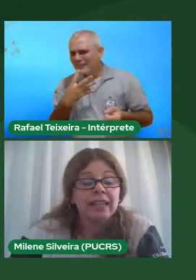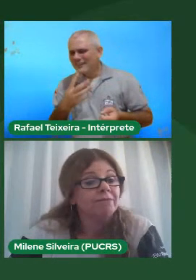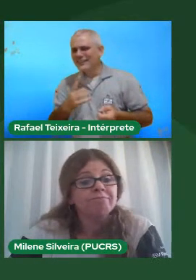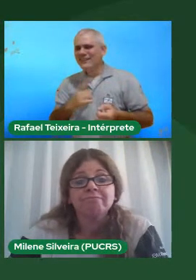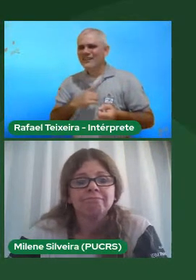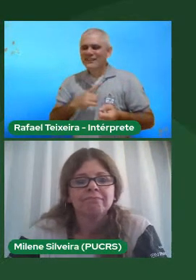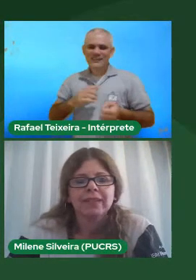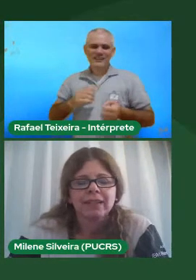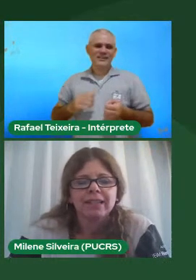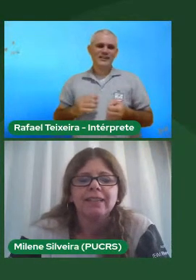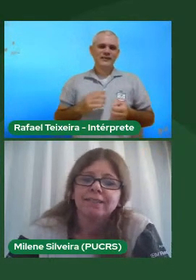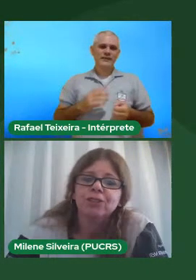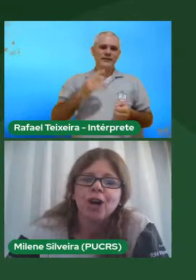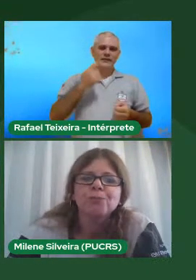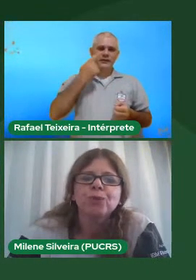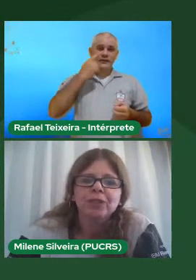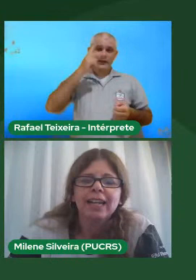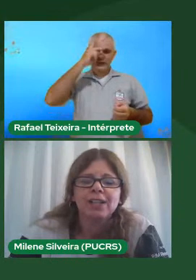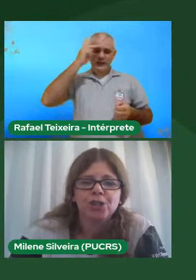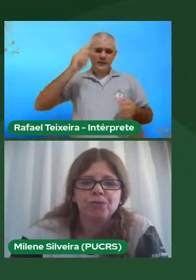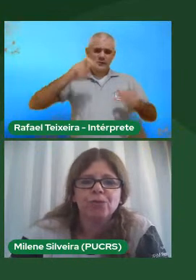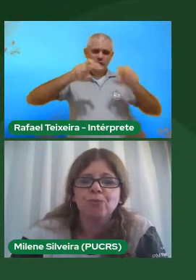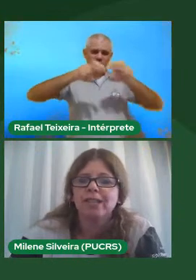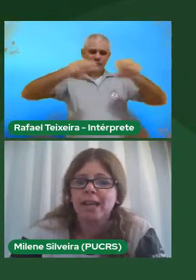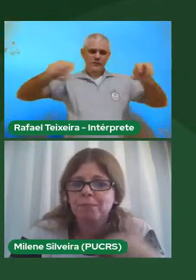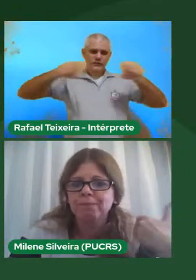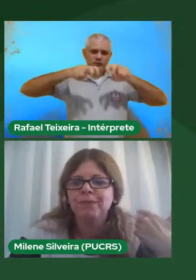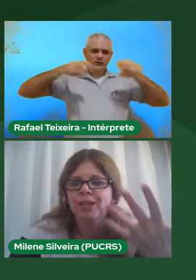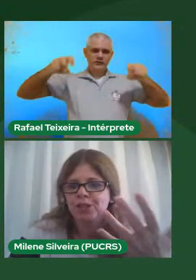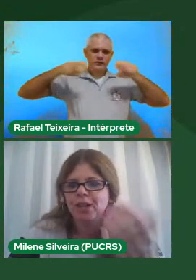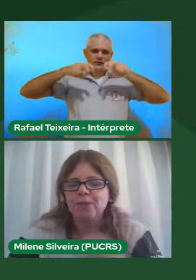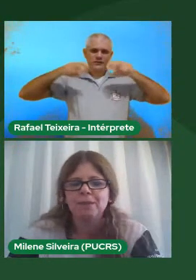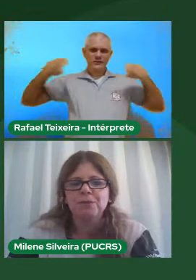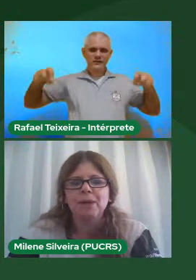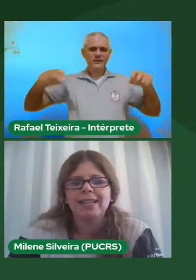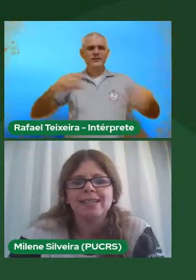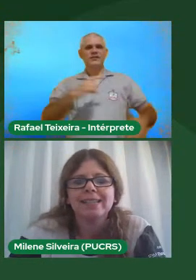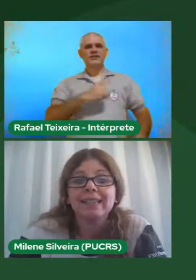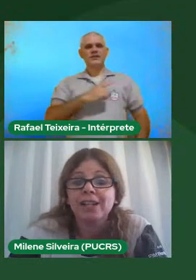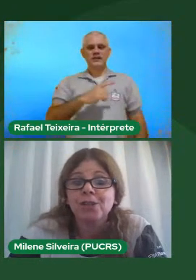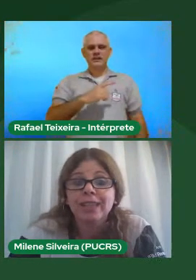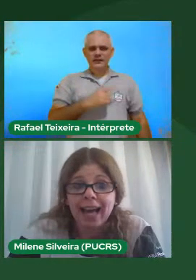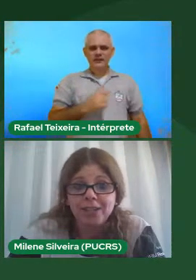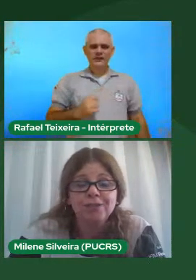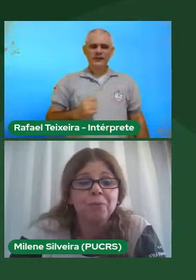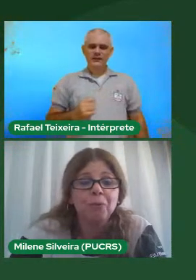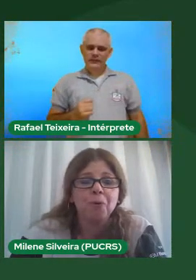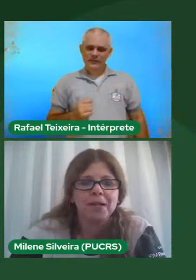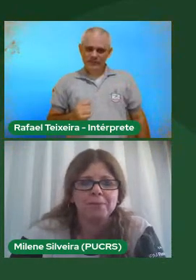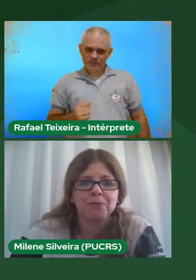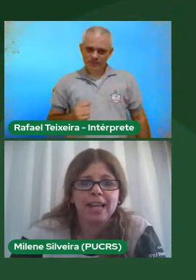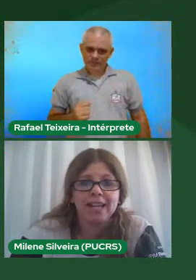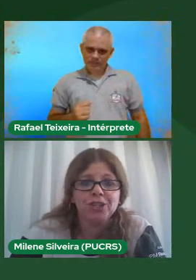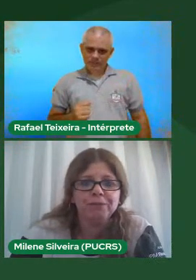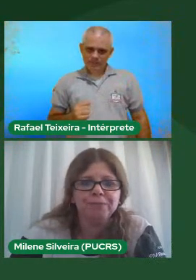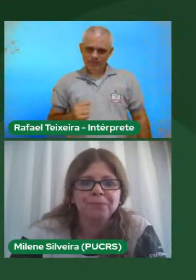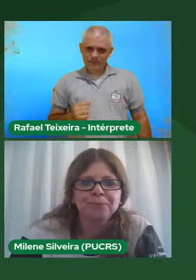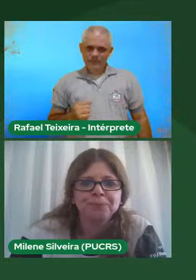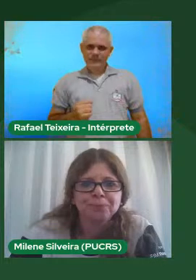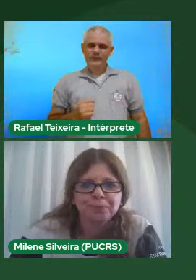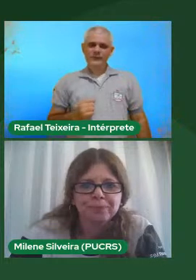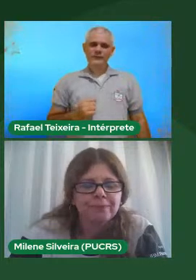organizando aqui. Nós muito interativos, como sempre. Já veremos mais interatividade um pouco mais para